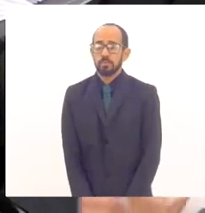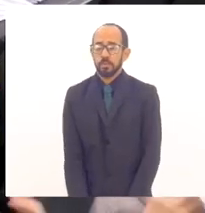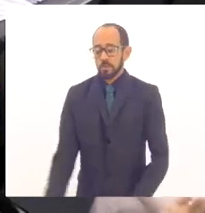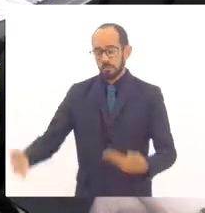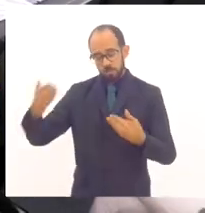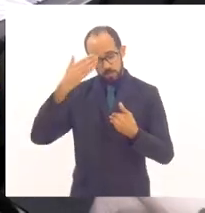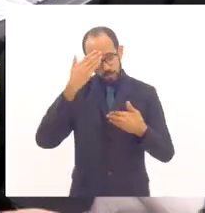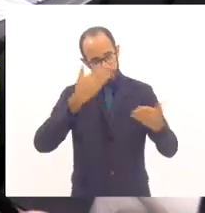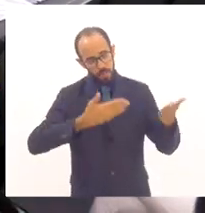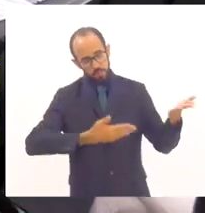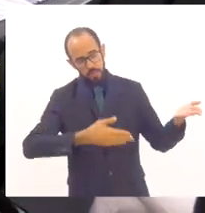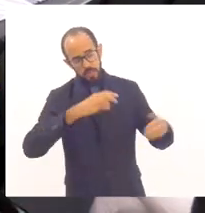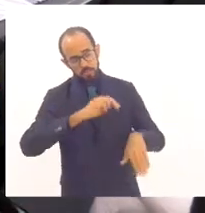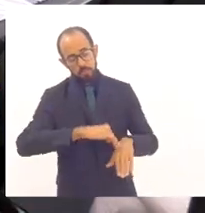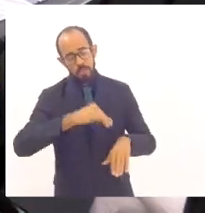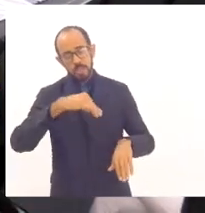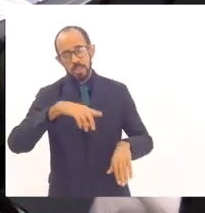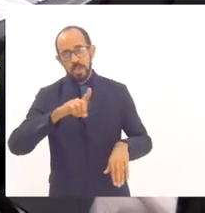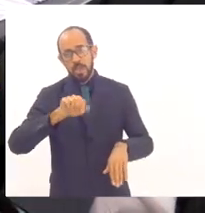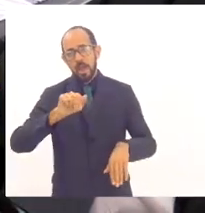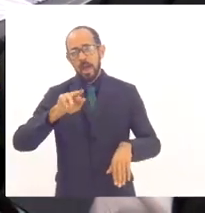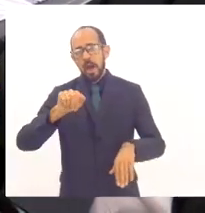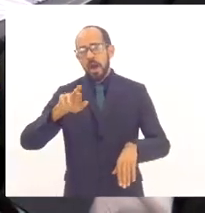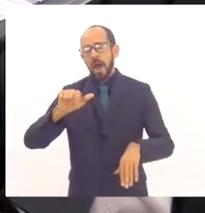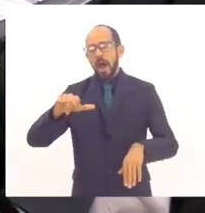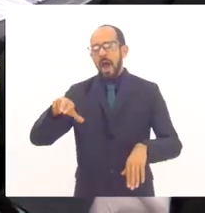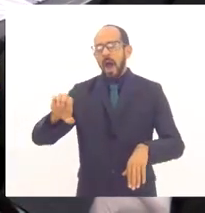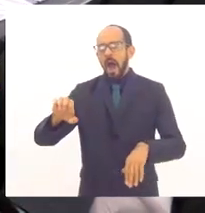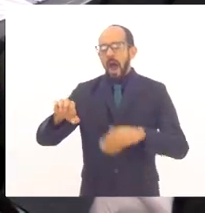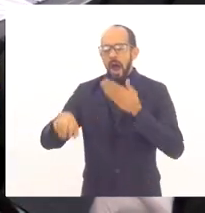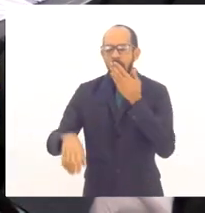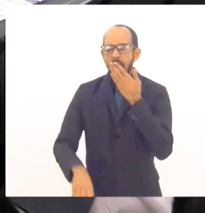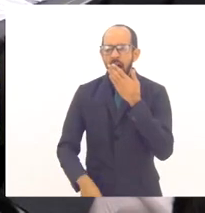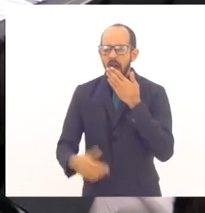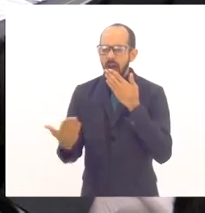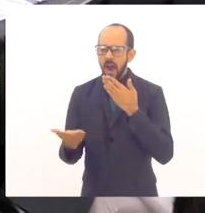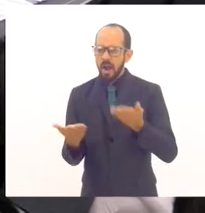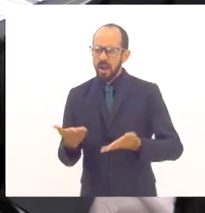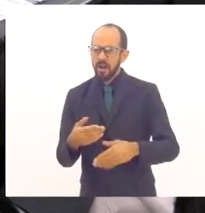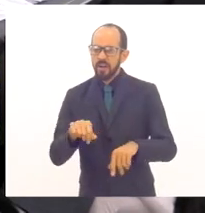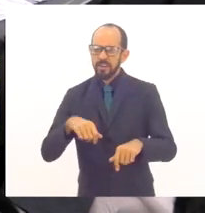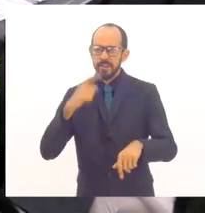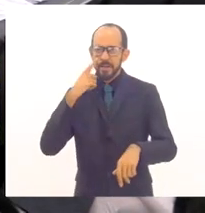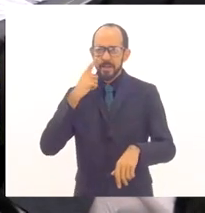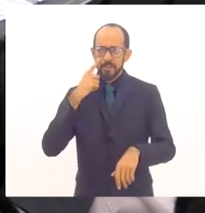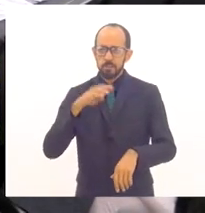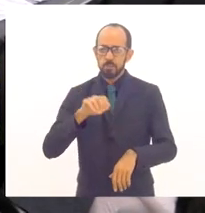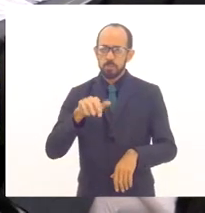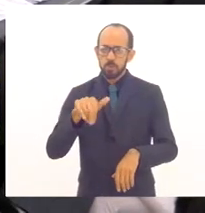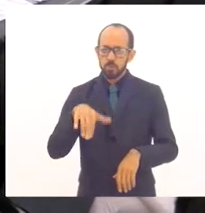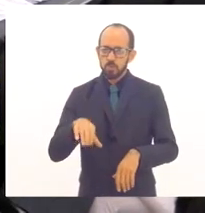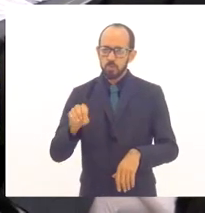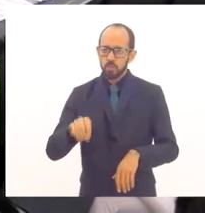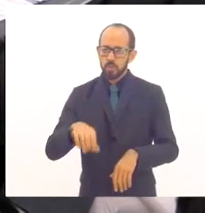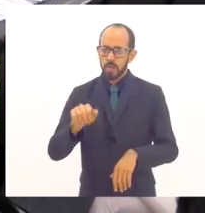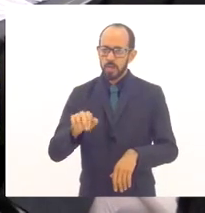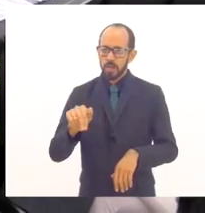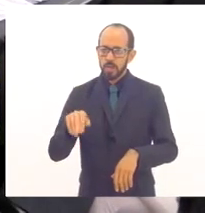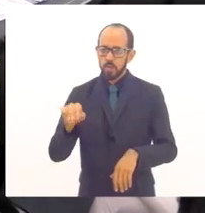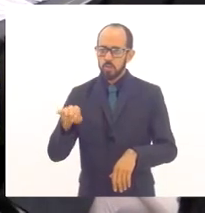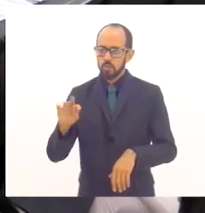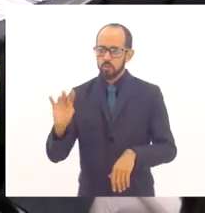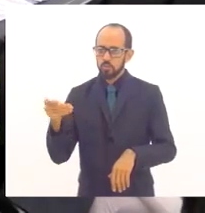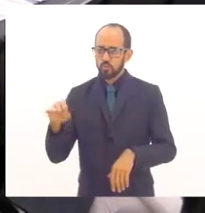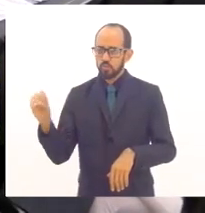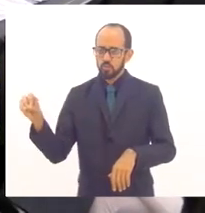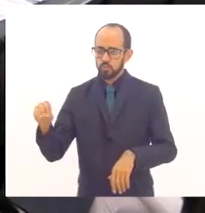Obrigado você, mestra Darlene. Vamos ouvir agora Leon Araújo, que está aqui do meu lado, do INEPAC, um